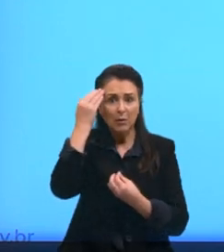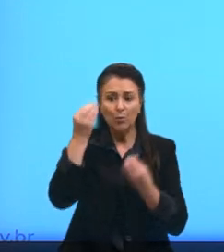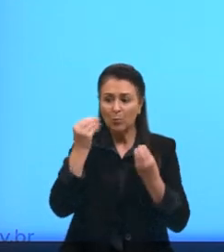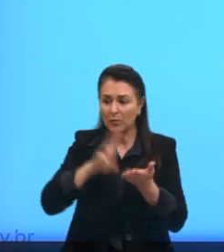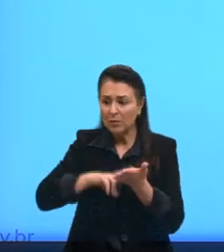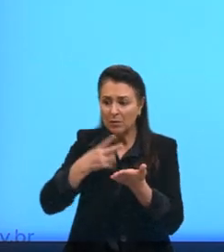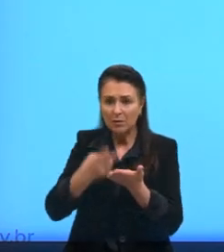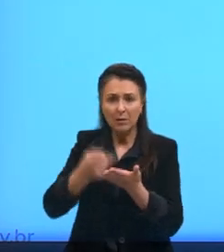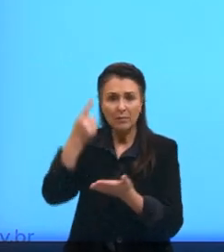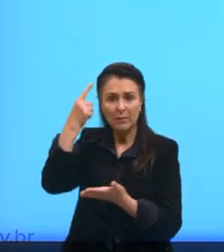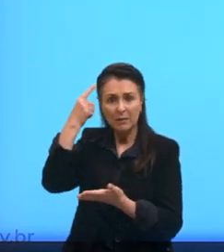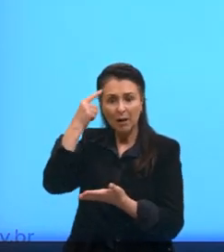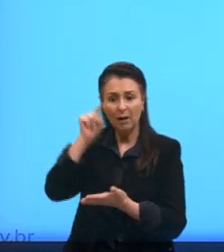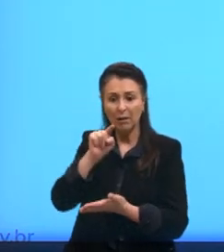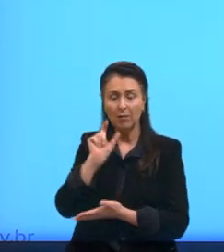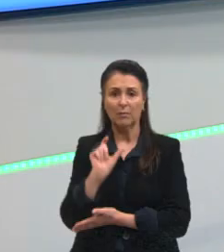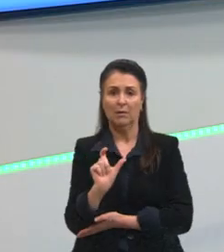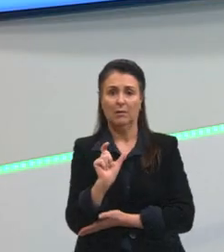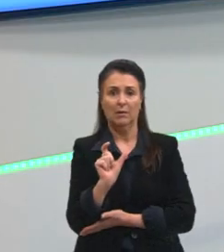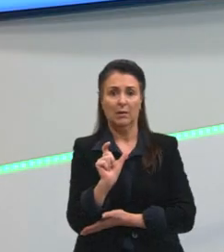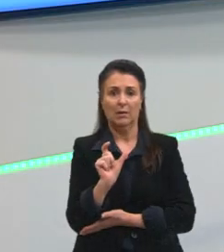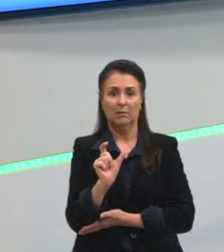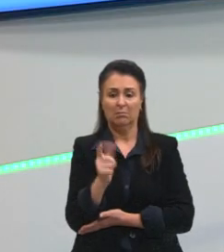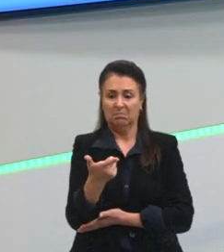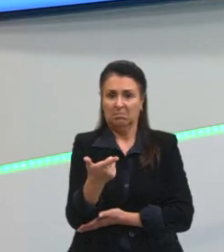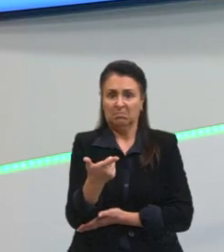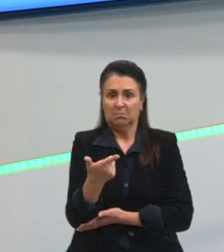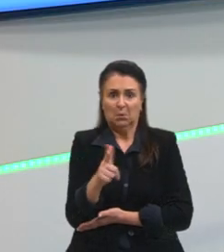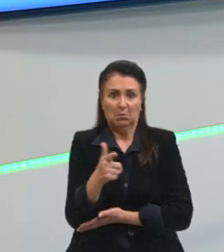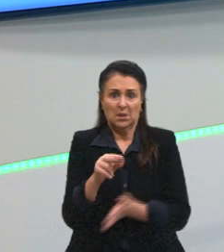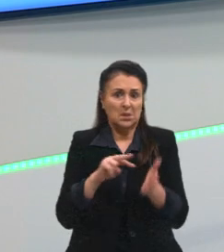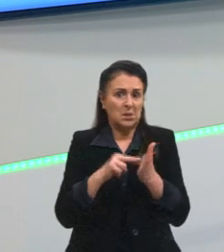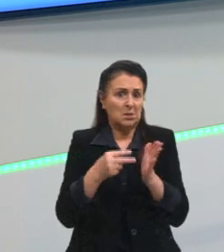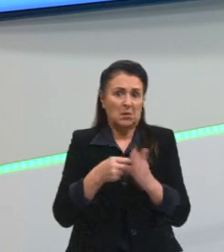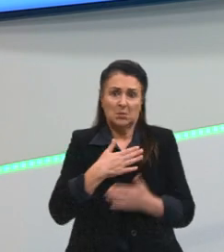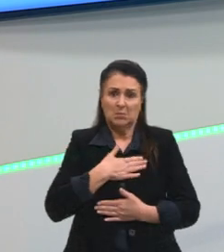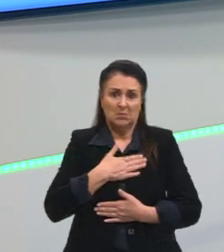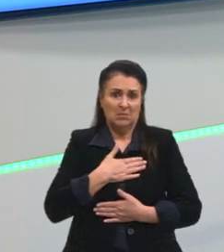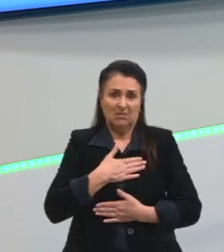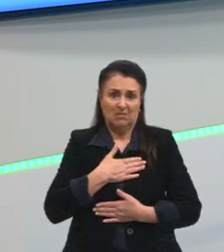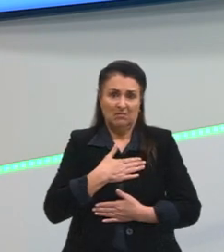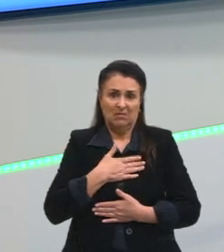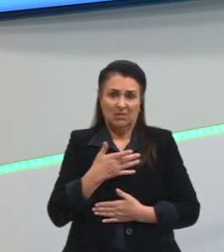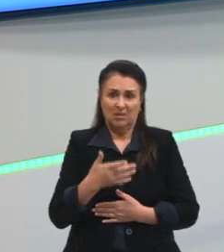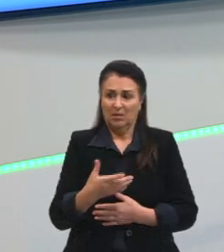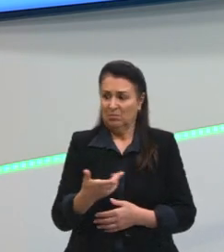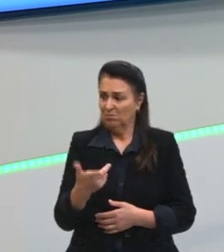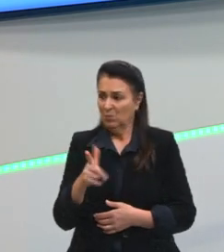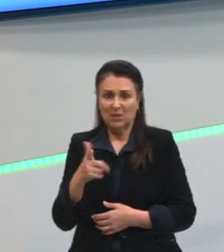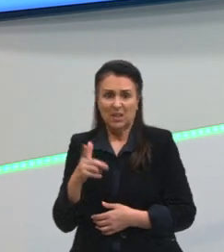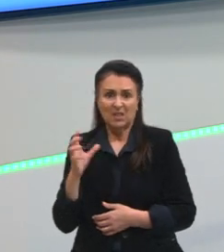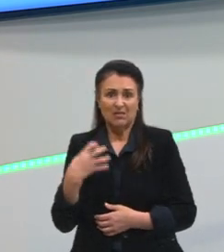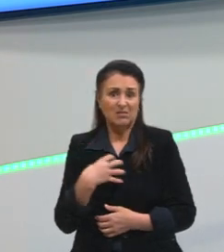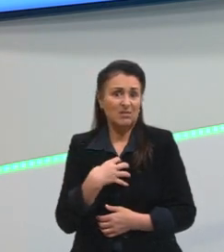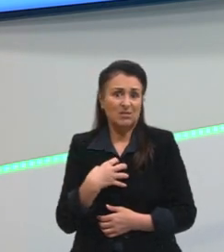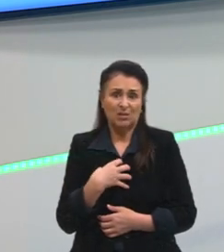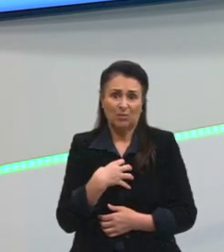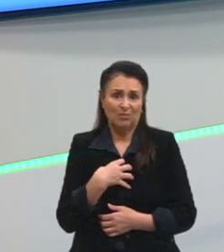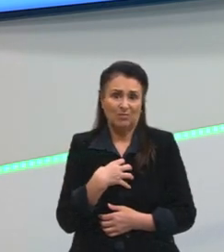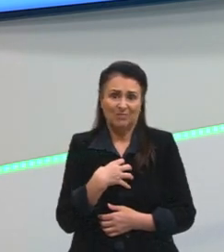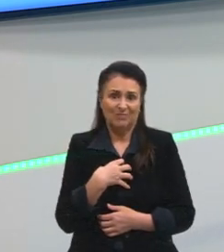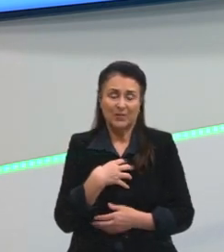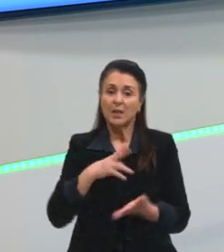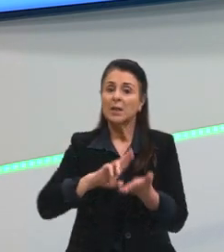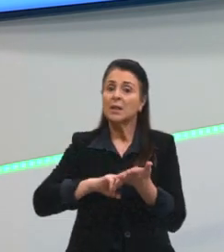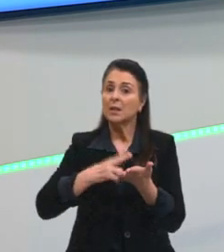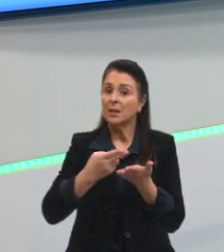traduzir de pensar nessa palavra é uma palavra que ela não vai ter significado para mim ela vai ficar sem sentido a e traduzir